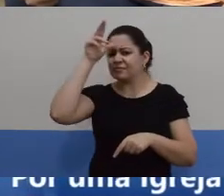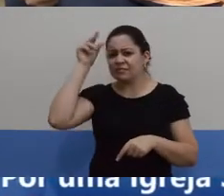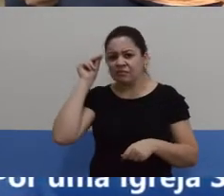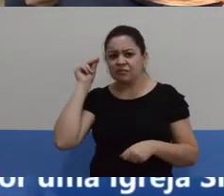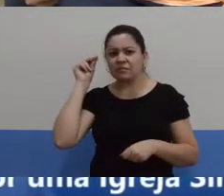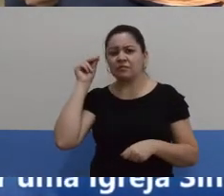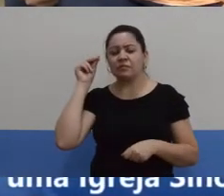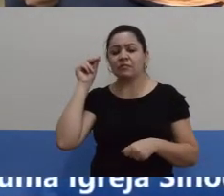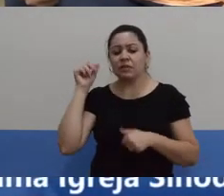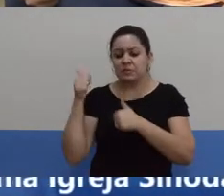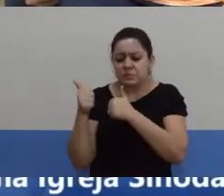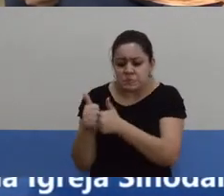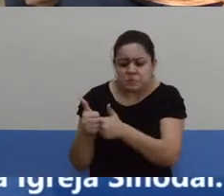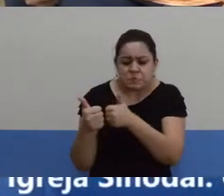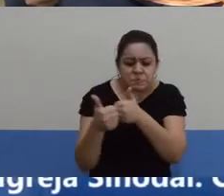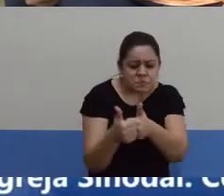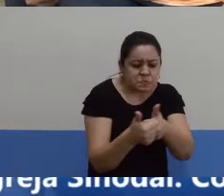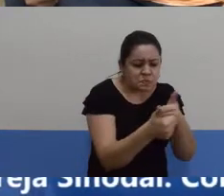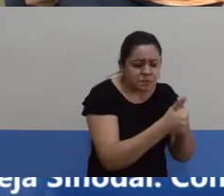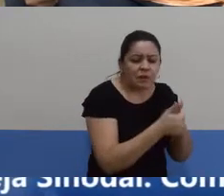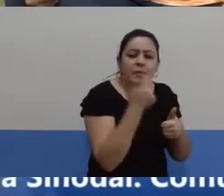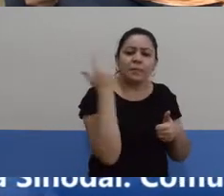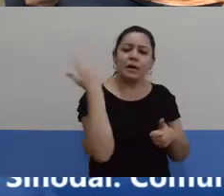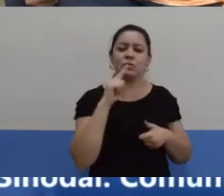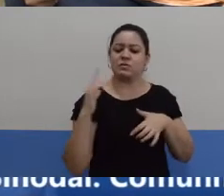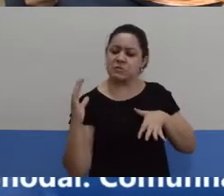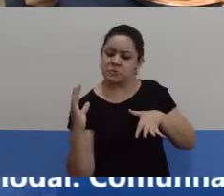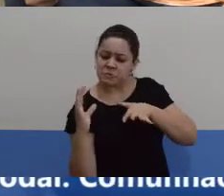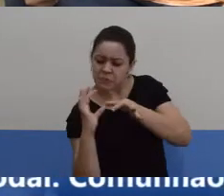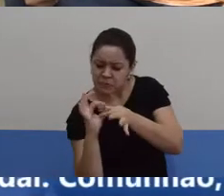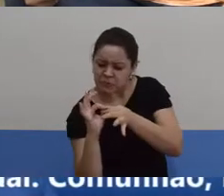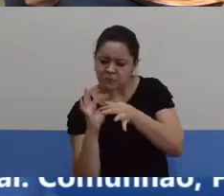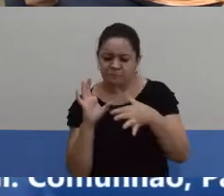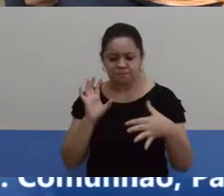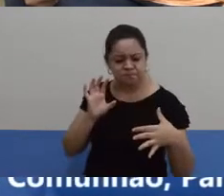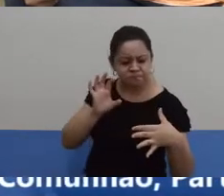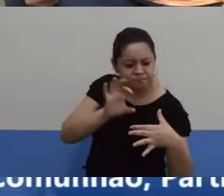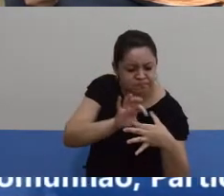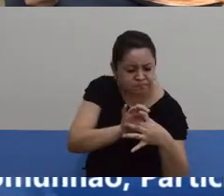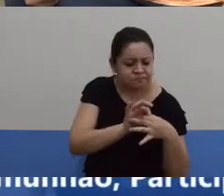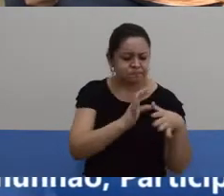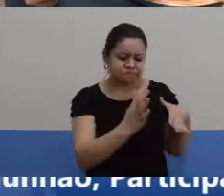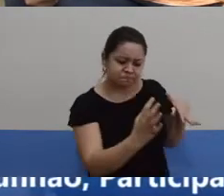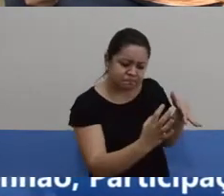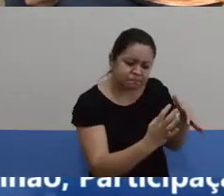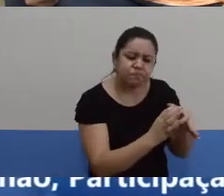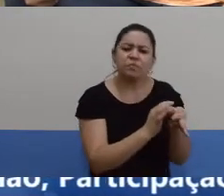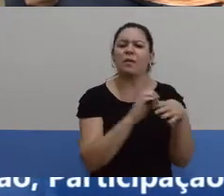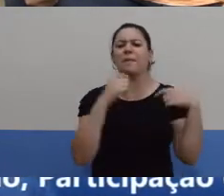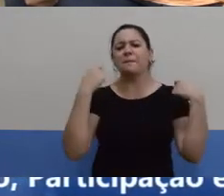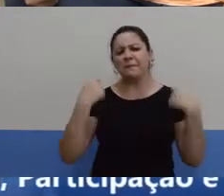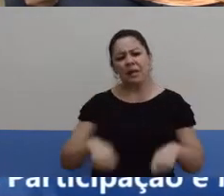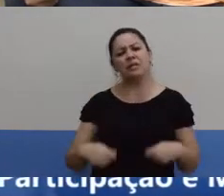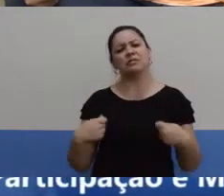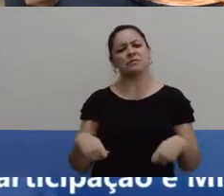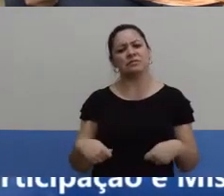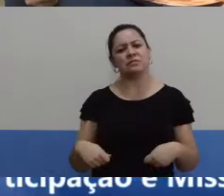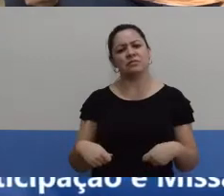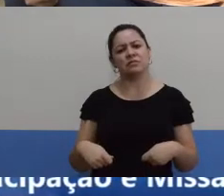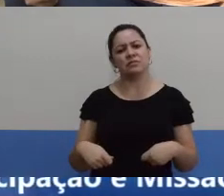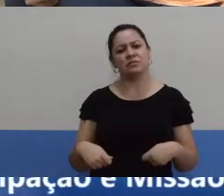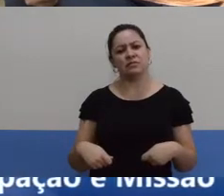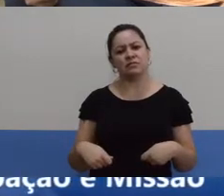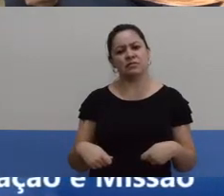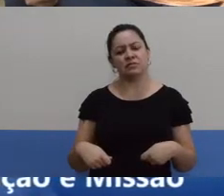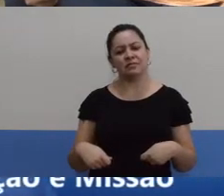para estabelecer uma ponte, aquela ponte que nós falamos anteriormente. Vamos construir essa ponte com os